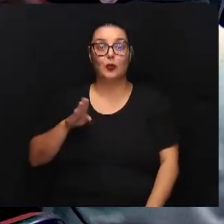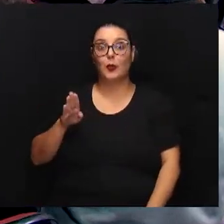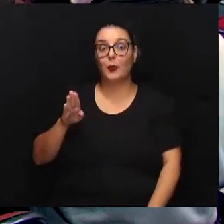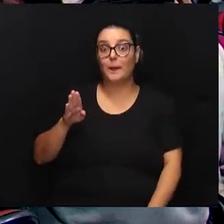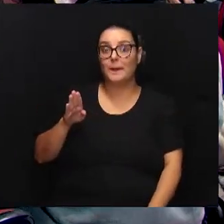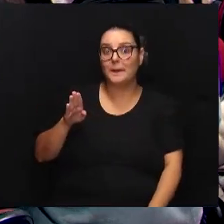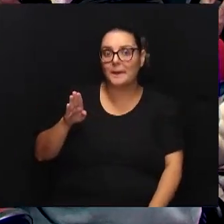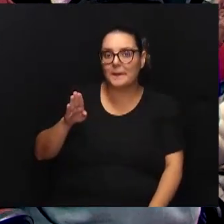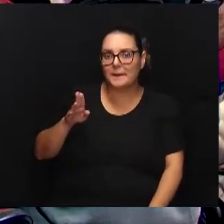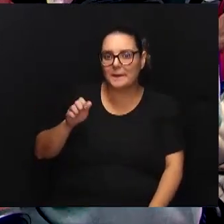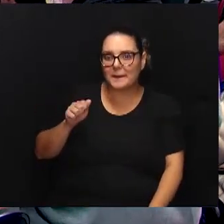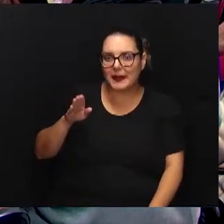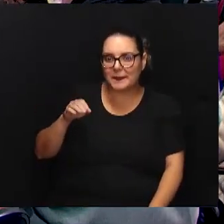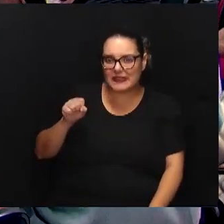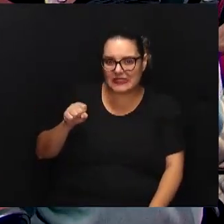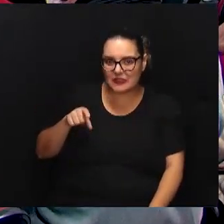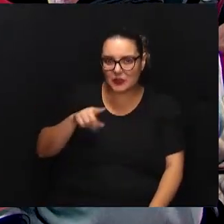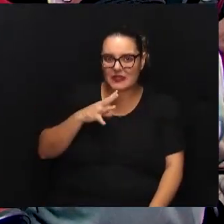as centenárias.